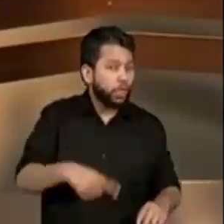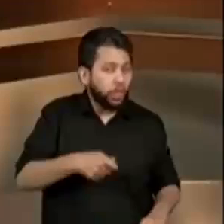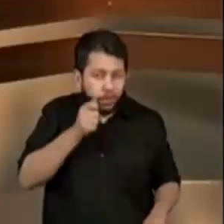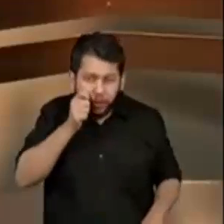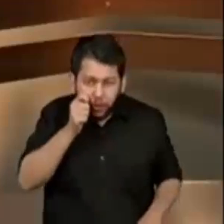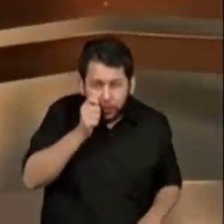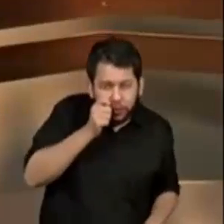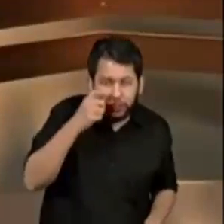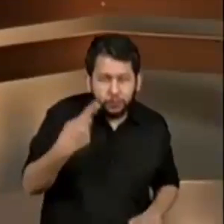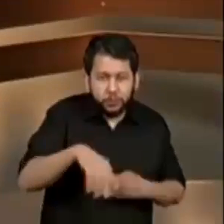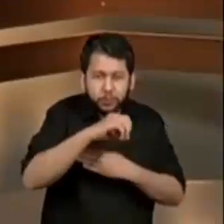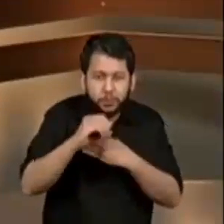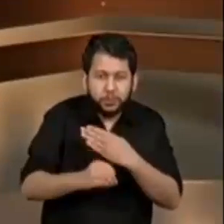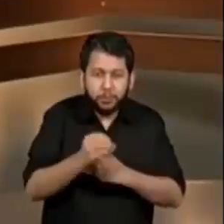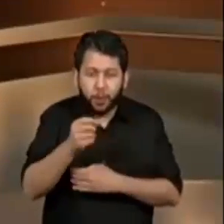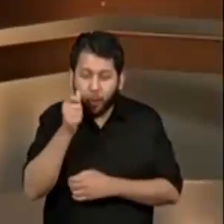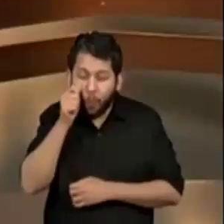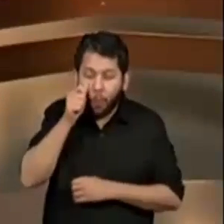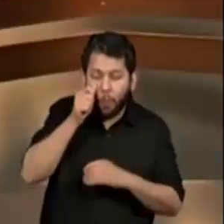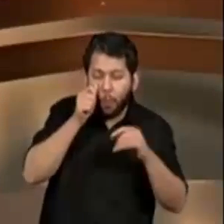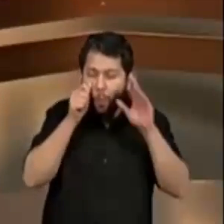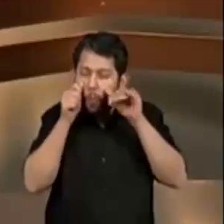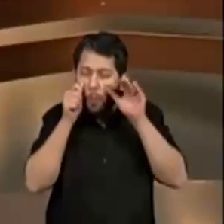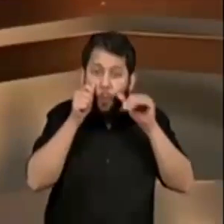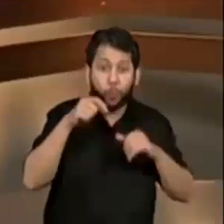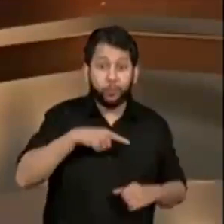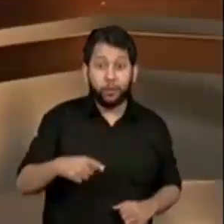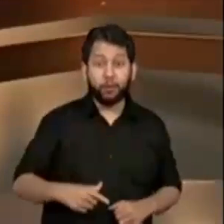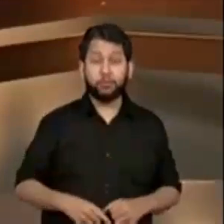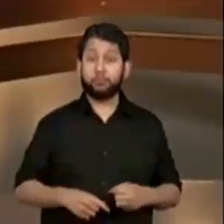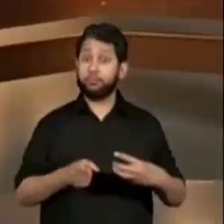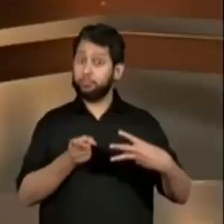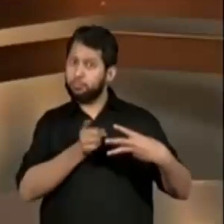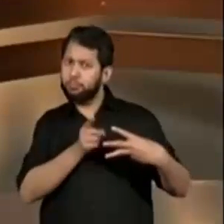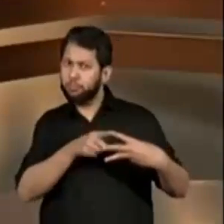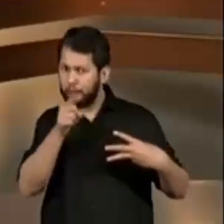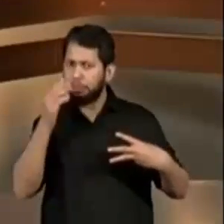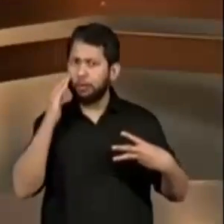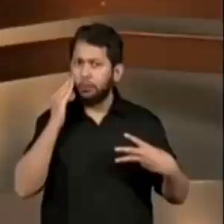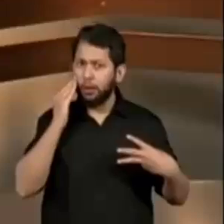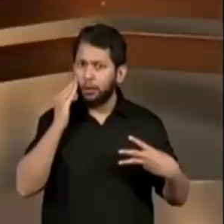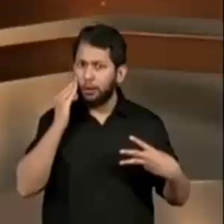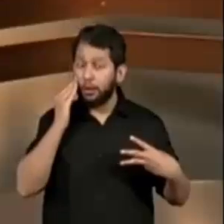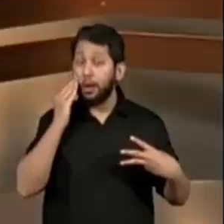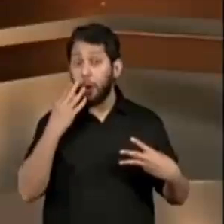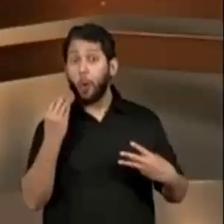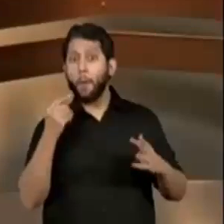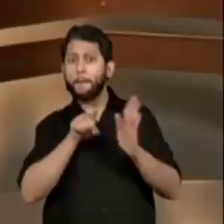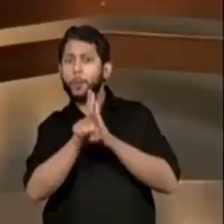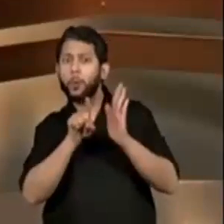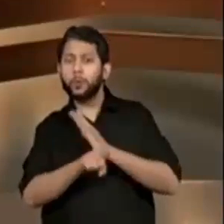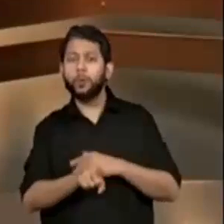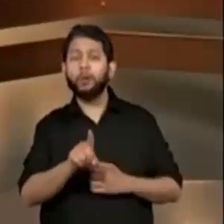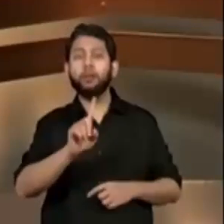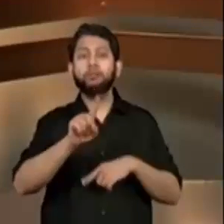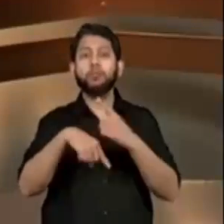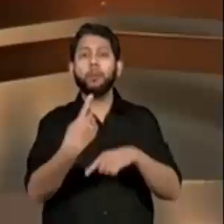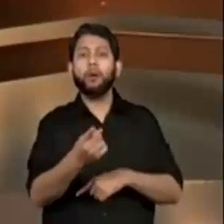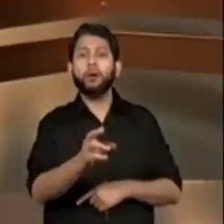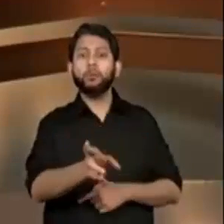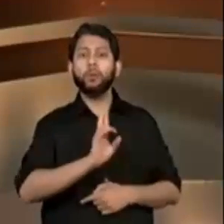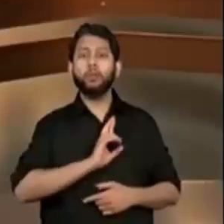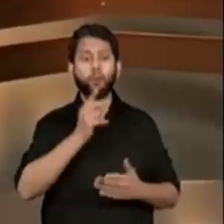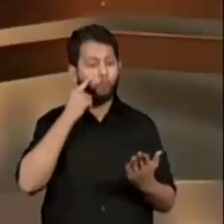se vocês tinham entendido o conteúdo da nossa primeira aula. E olha, fiquei muito feliz, porque primeiro vocês estão usando a hashtag,